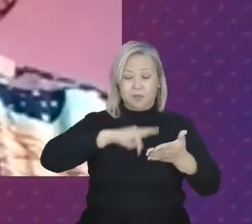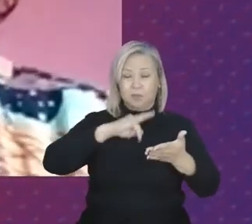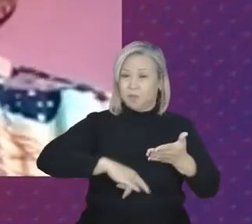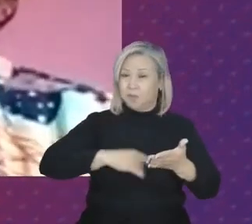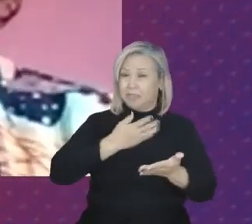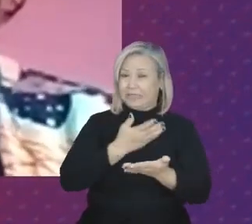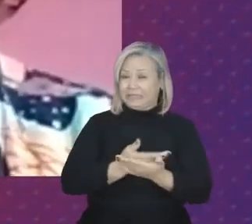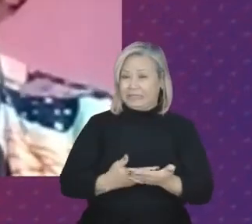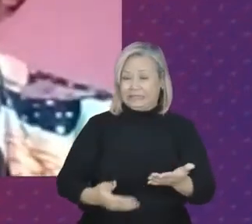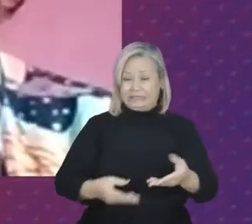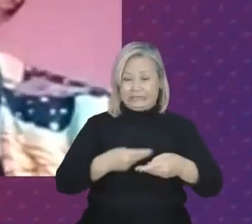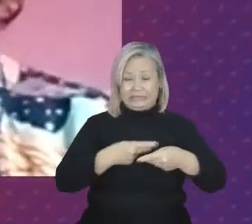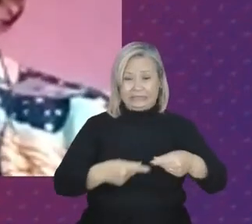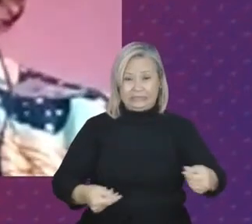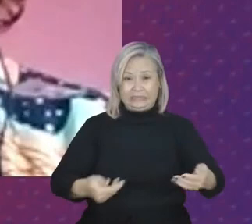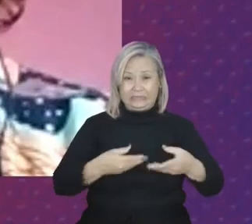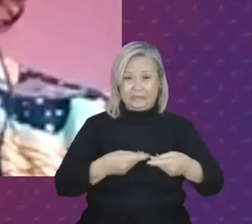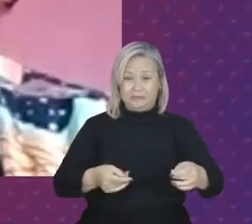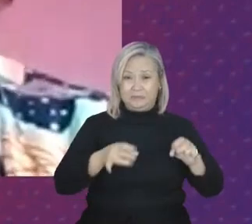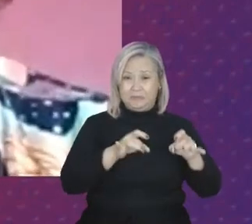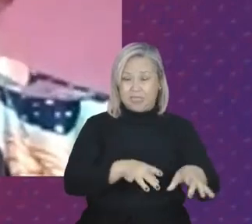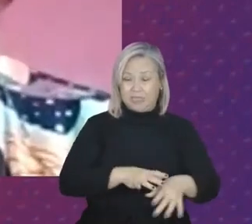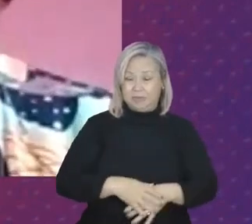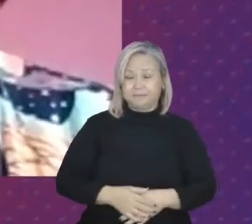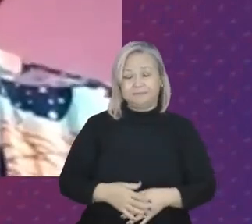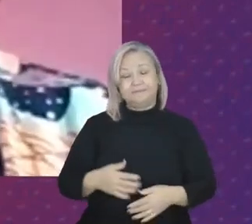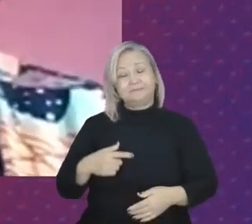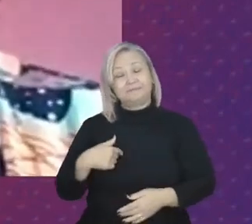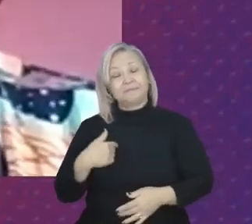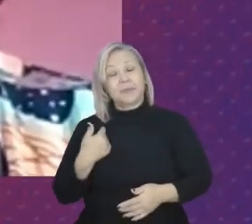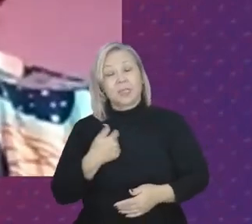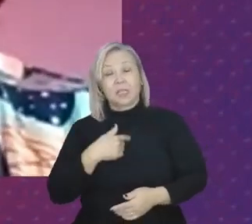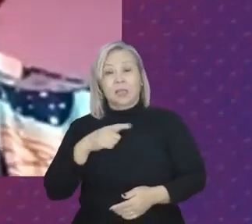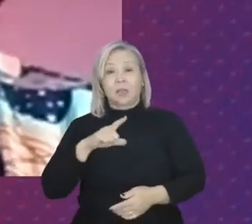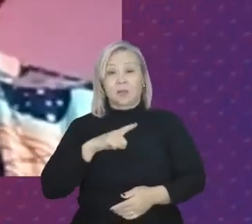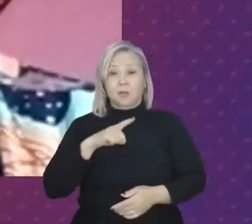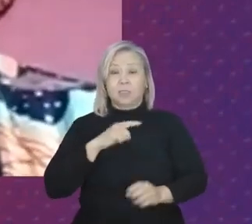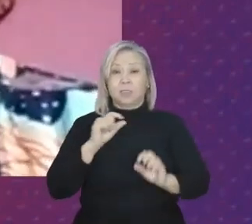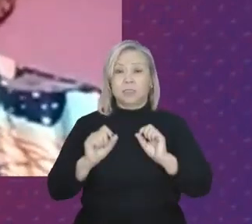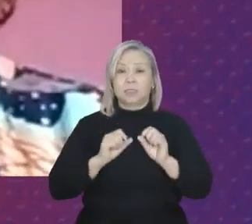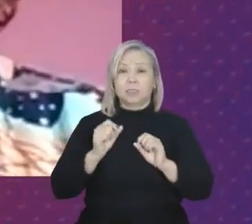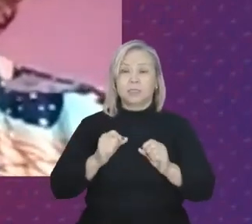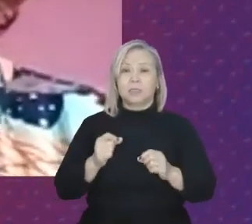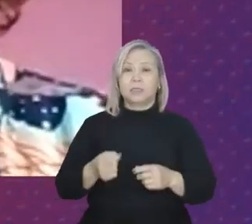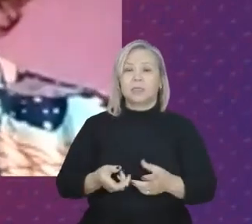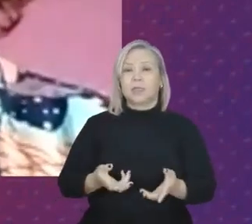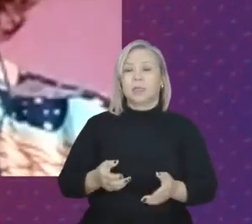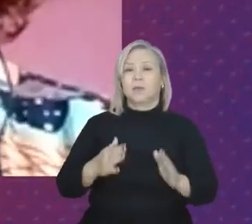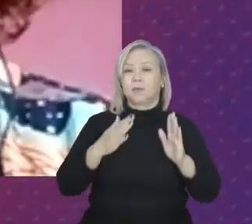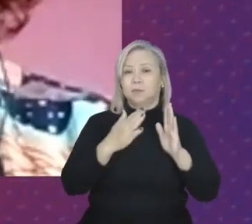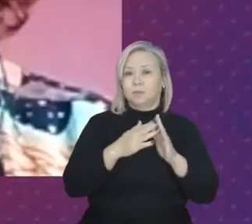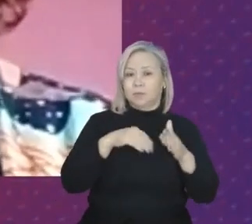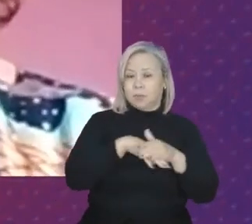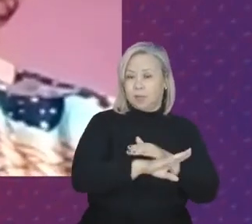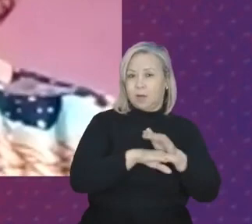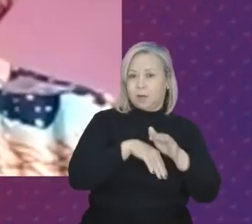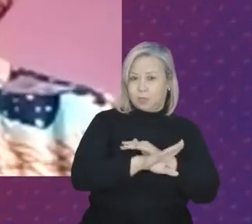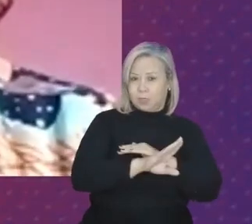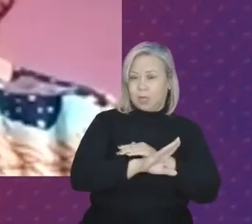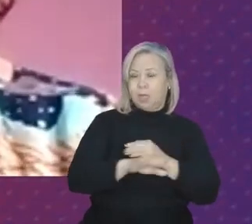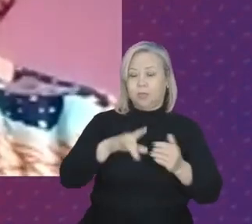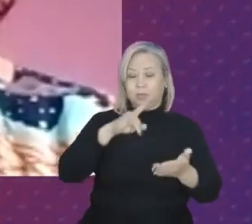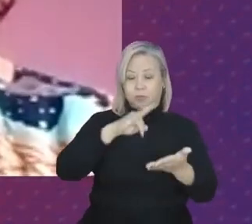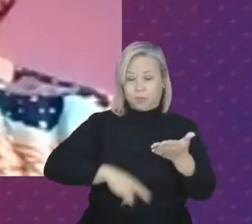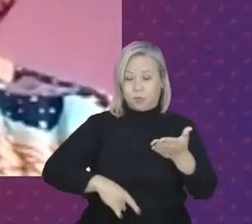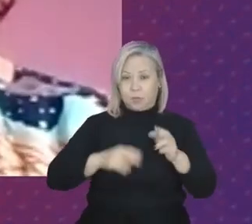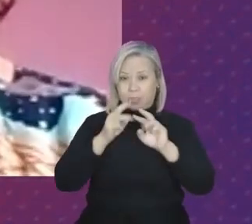hoje, de certa forma, para nossa sorte, o que a gente tem é a hospedagem de alguns documentos em sites